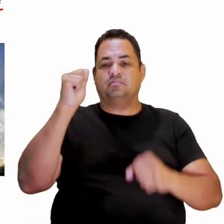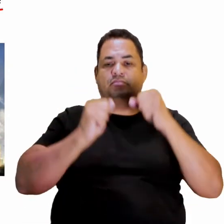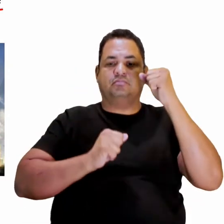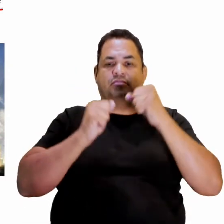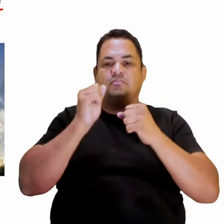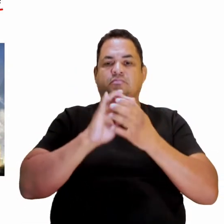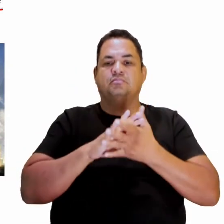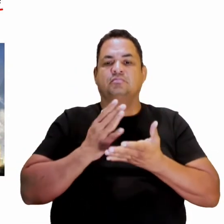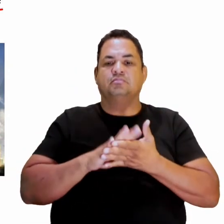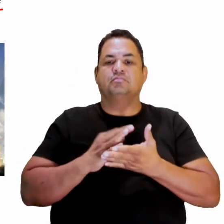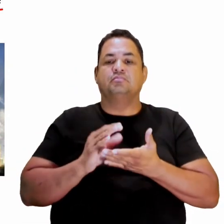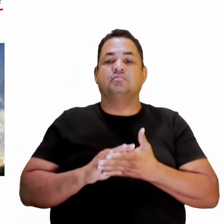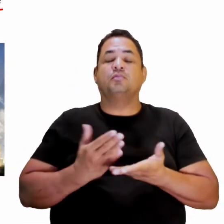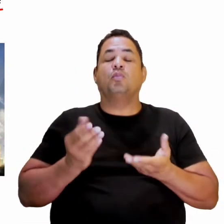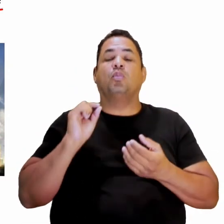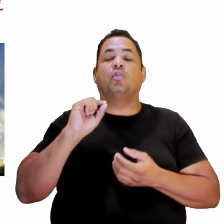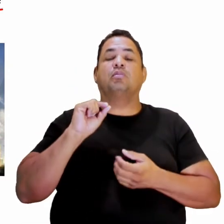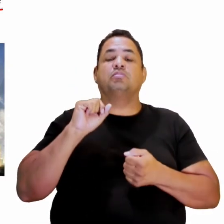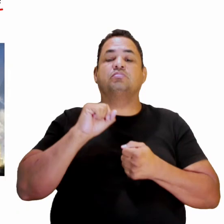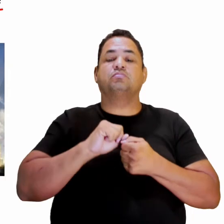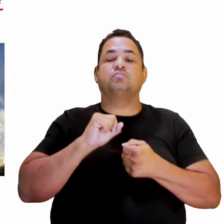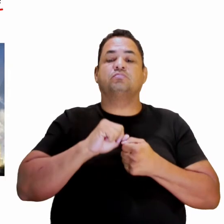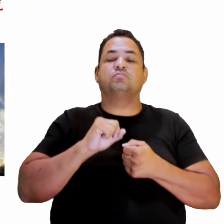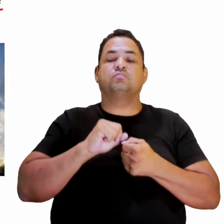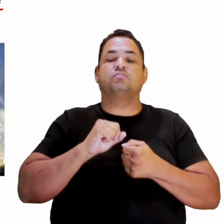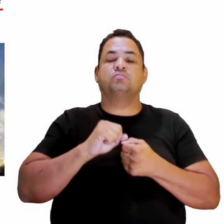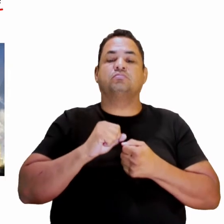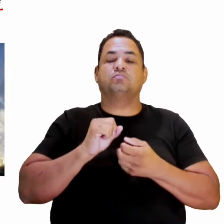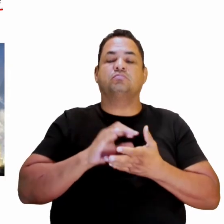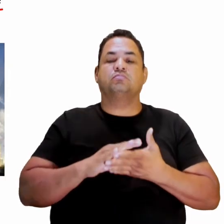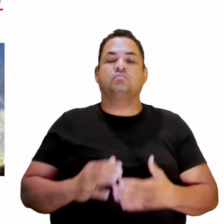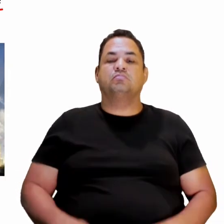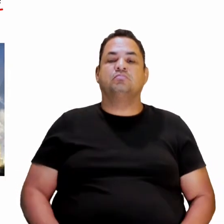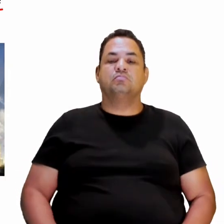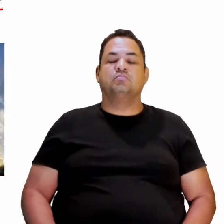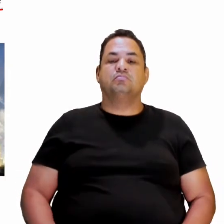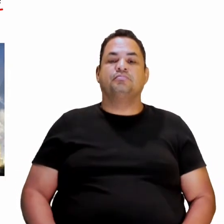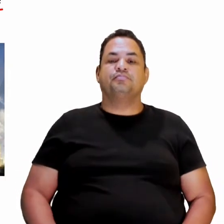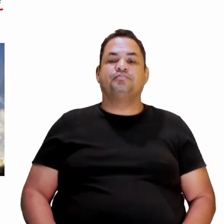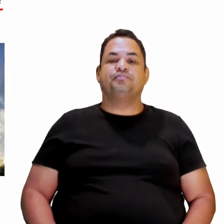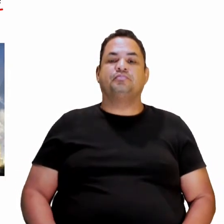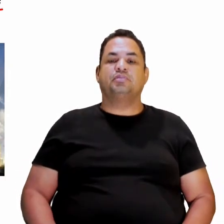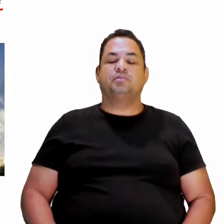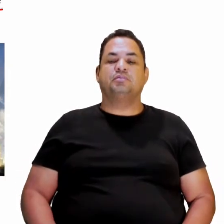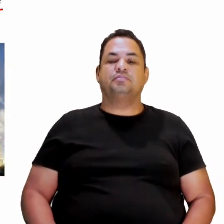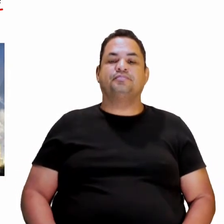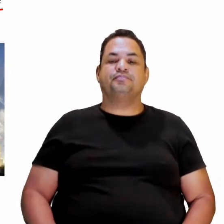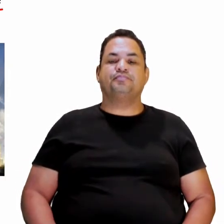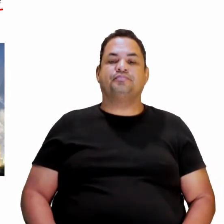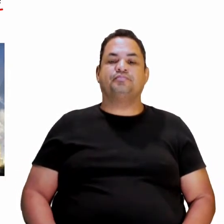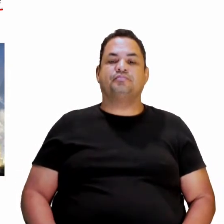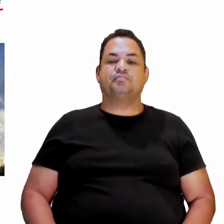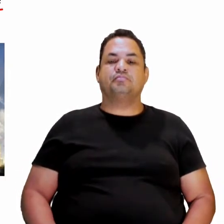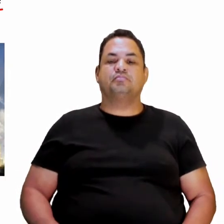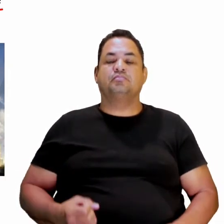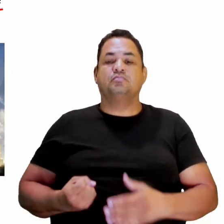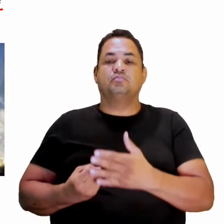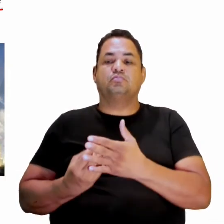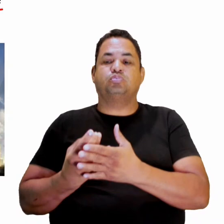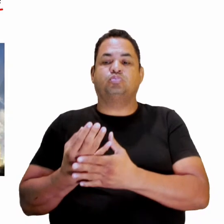indústrias estão fazendo o que aí? As indústrias, elas estão